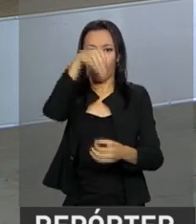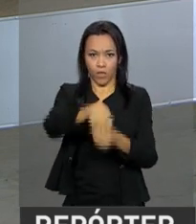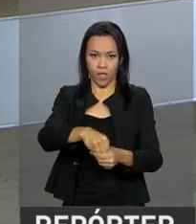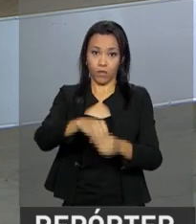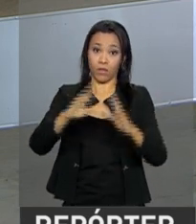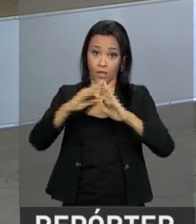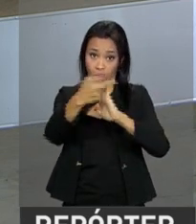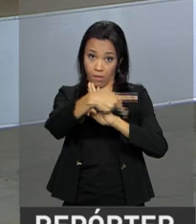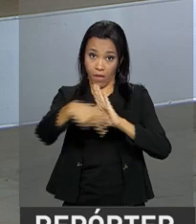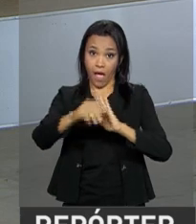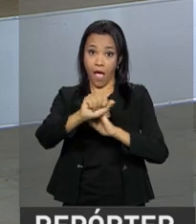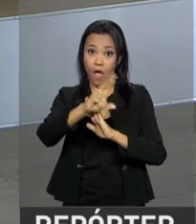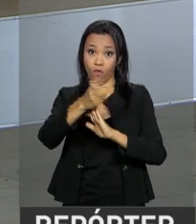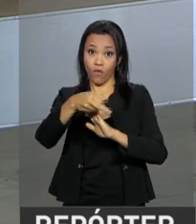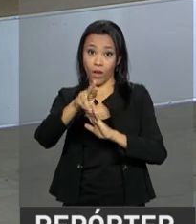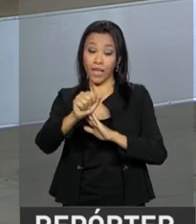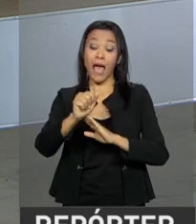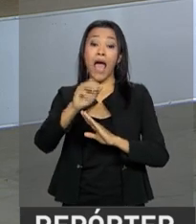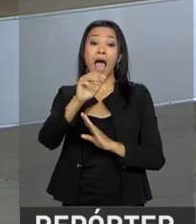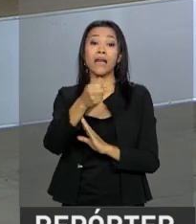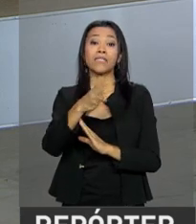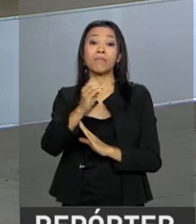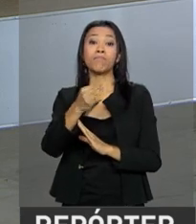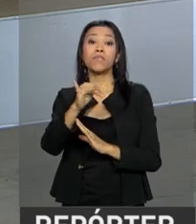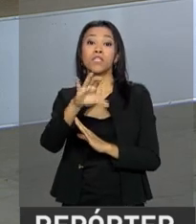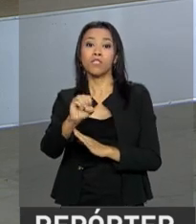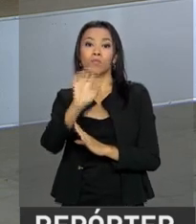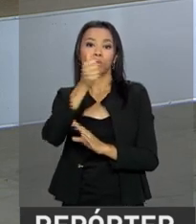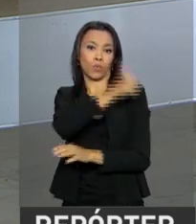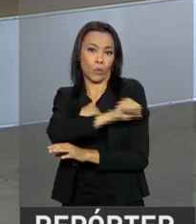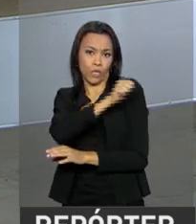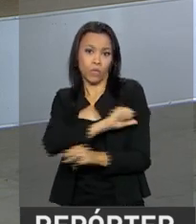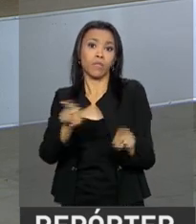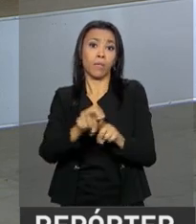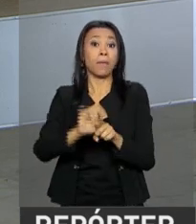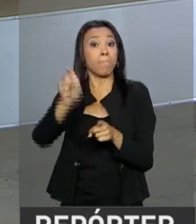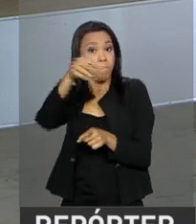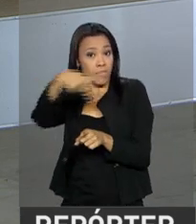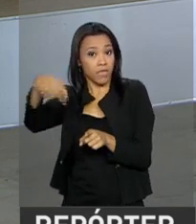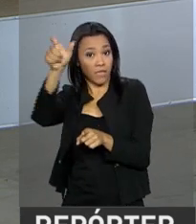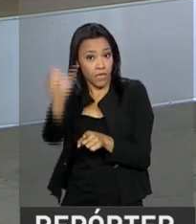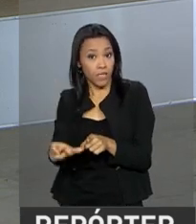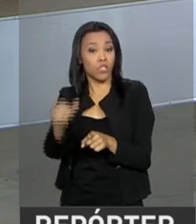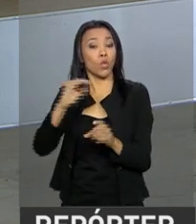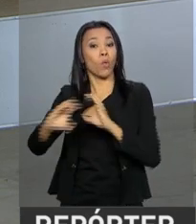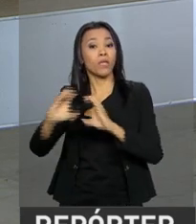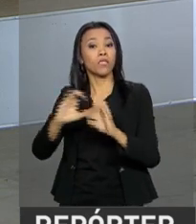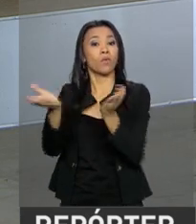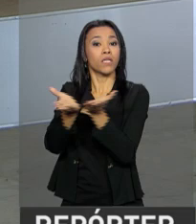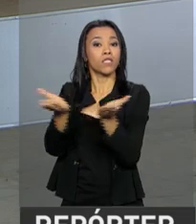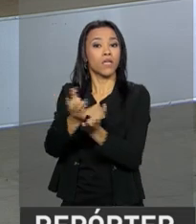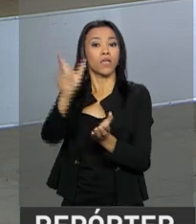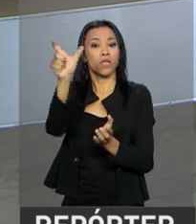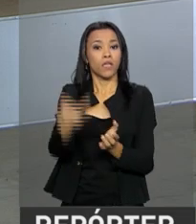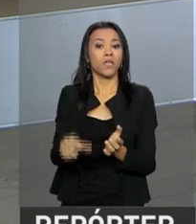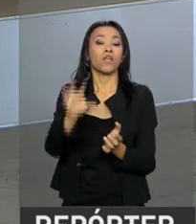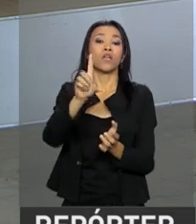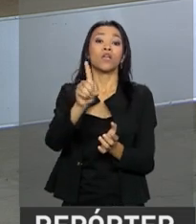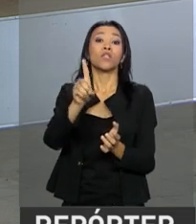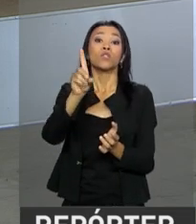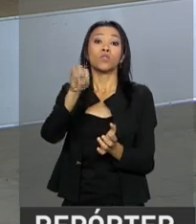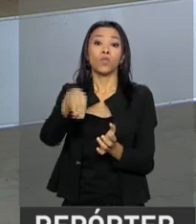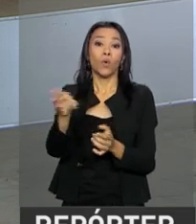Michel Temer recebeu o arcebispo do Rio de Janeiro e presidente do Instituto Brasileiro de Comunicação Cristão, o cardeal Dom